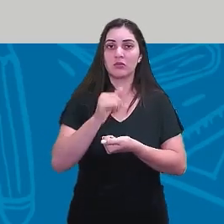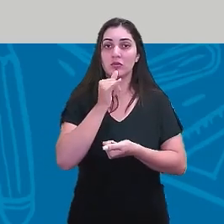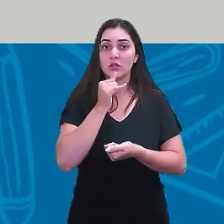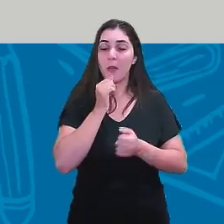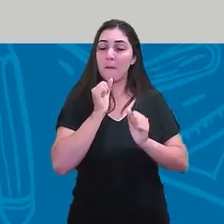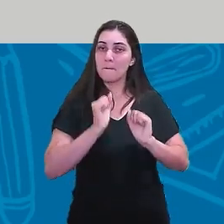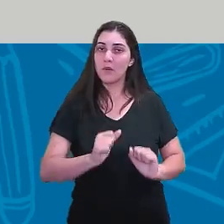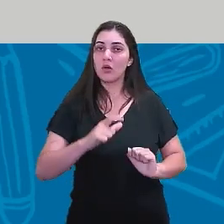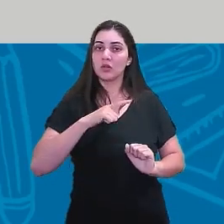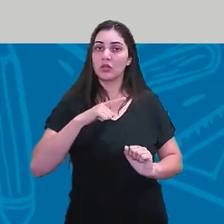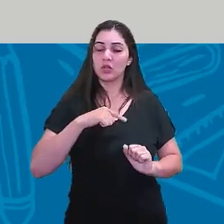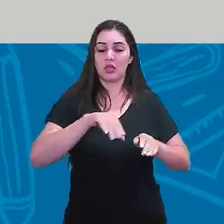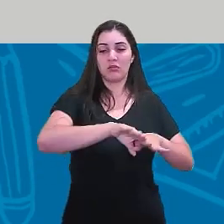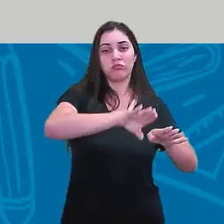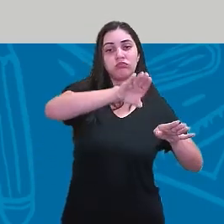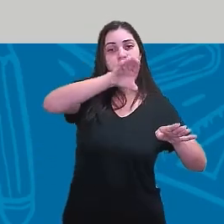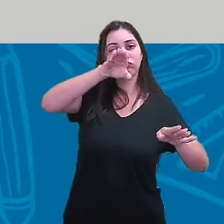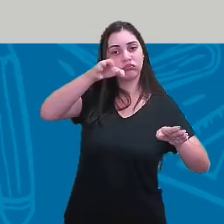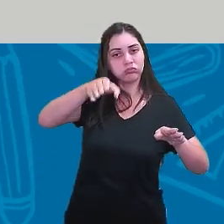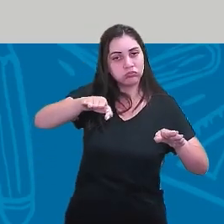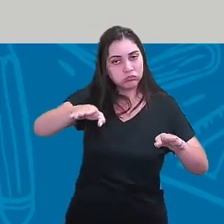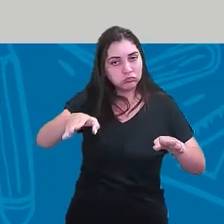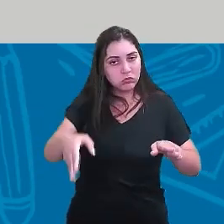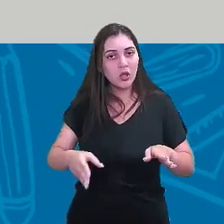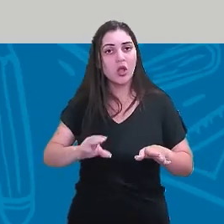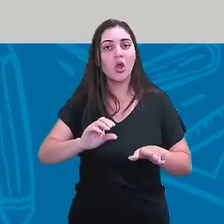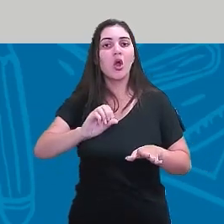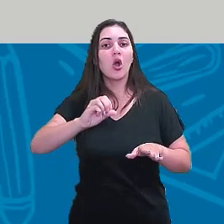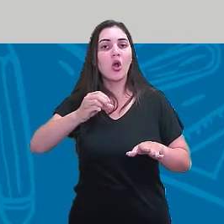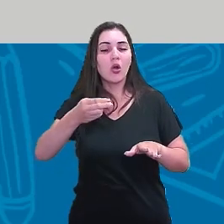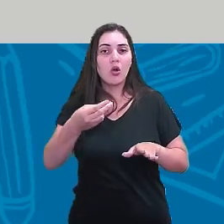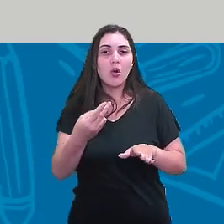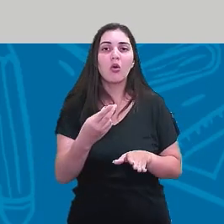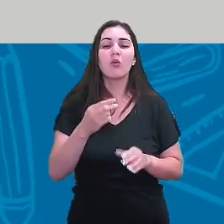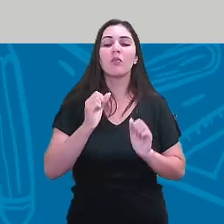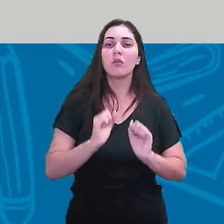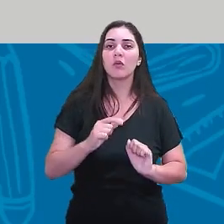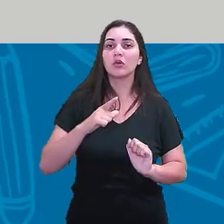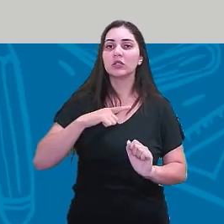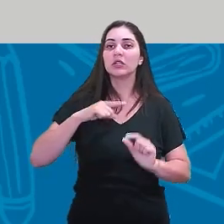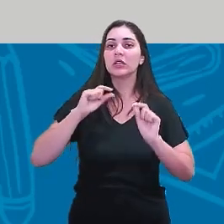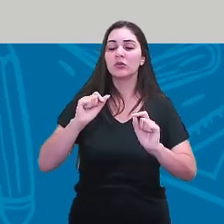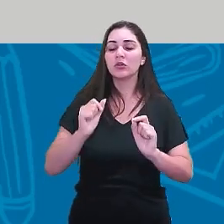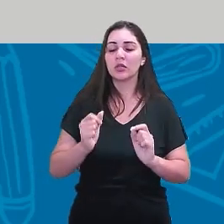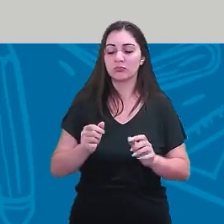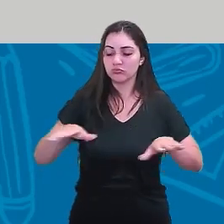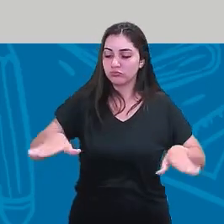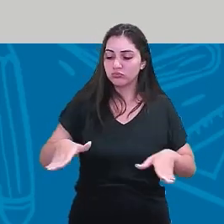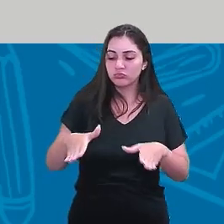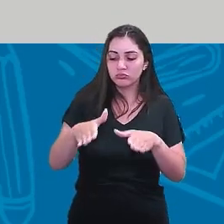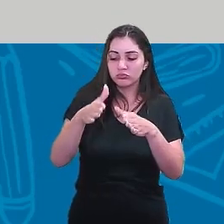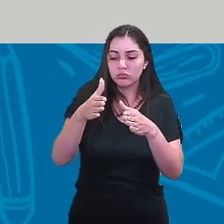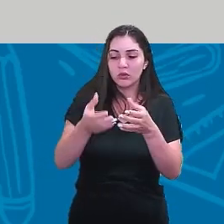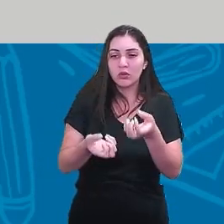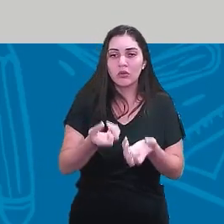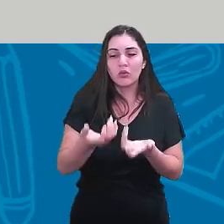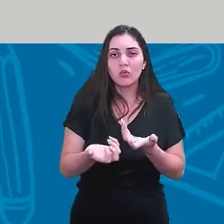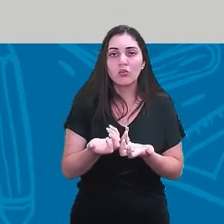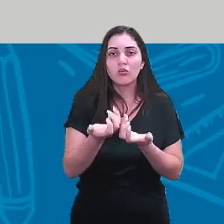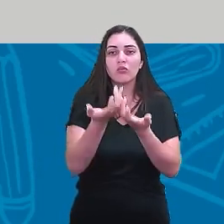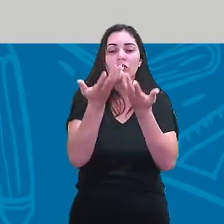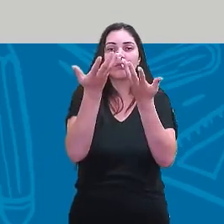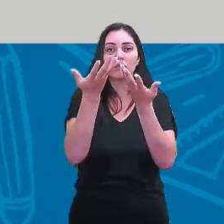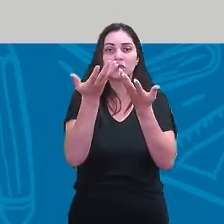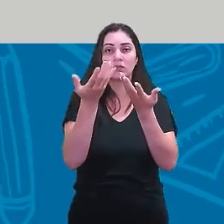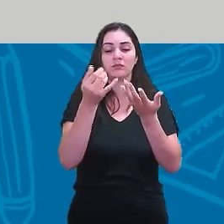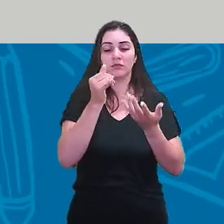as cordilheiras e montanhas e o relevo que a gente conhece, ou simplesmente eles podem sim eclodir, eles podem explodir, ou seja, fazendo com que